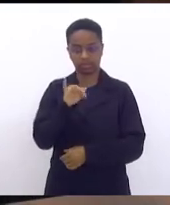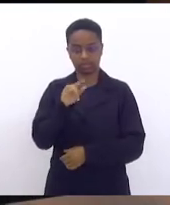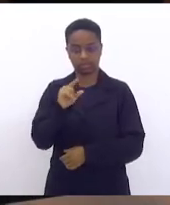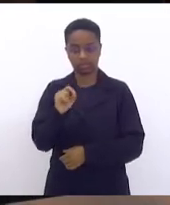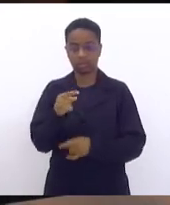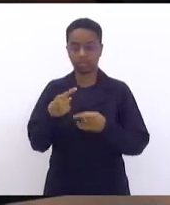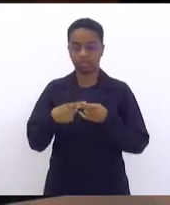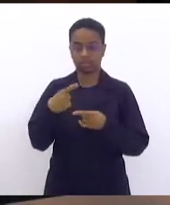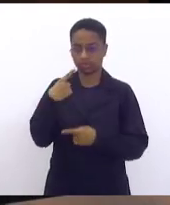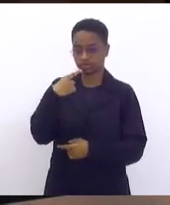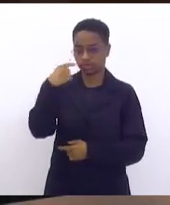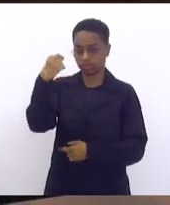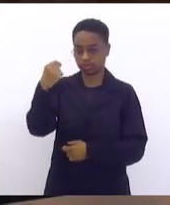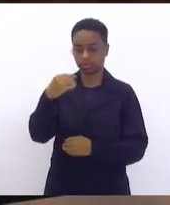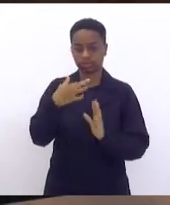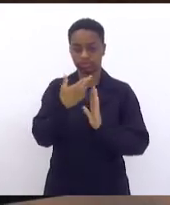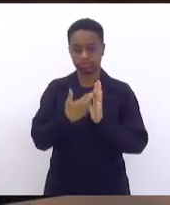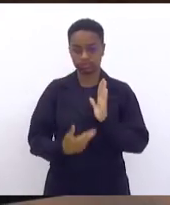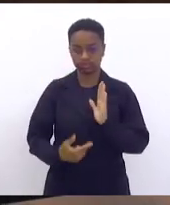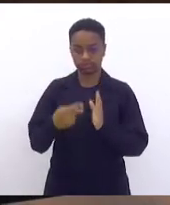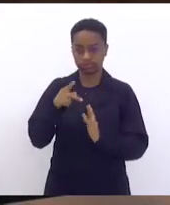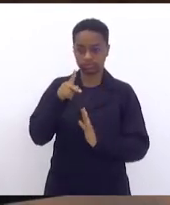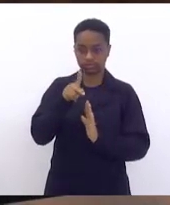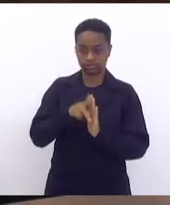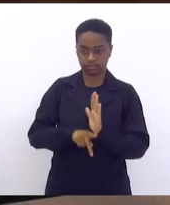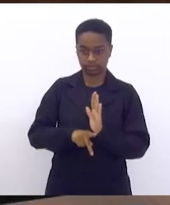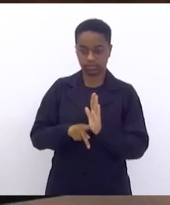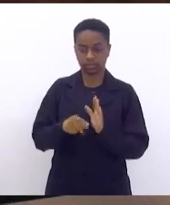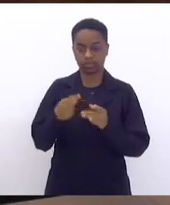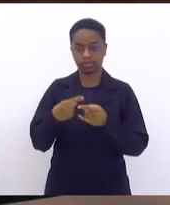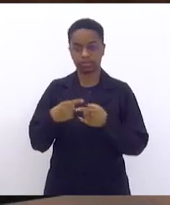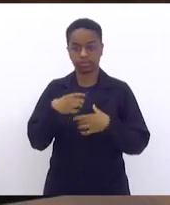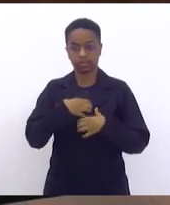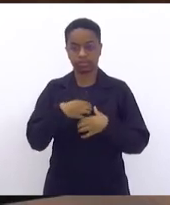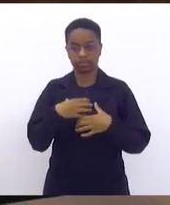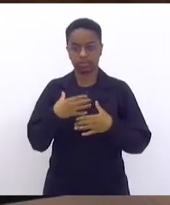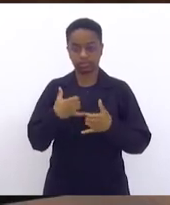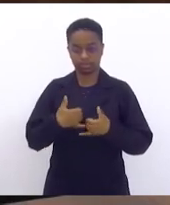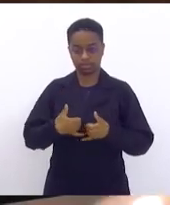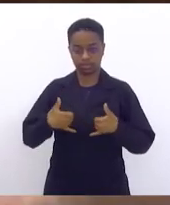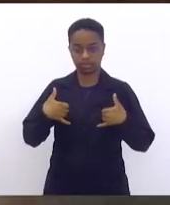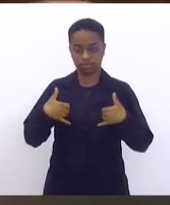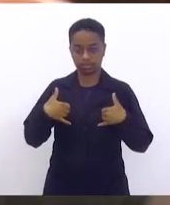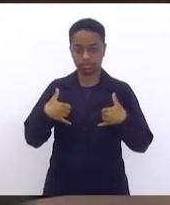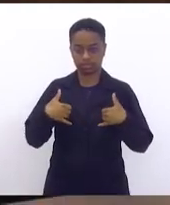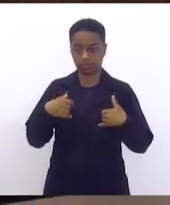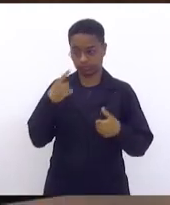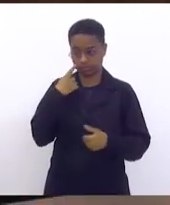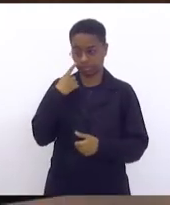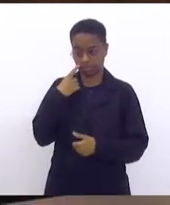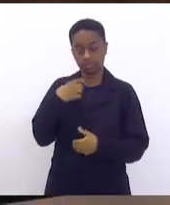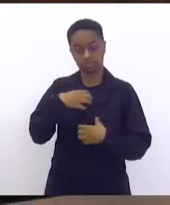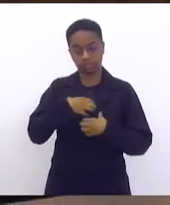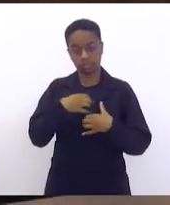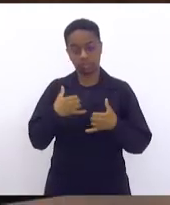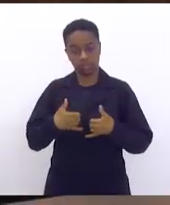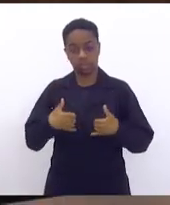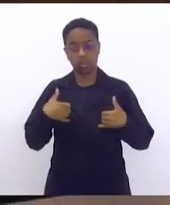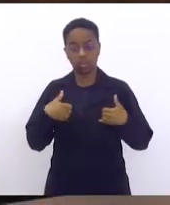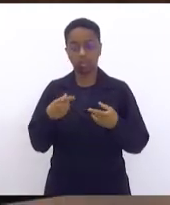designado relator desse projeto. Eu fiquei honrado, viu, Gui? Muito honrado em